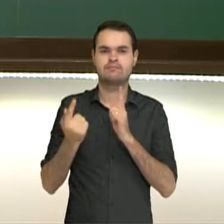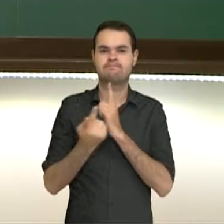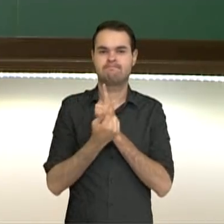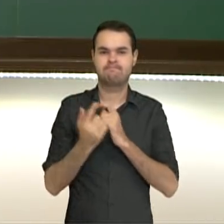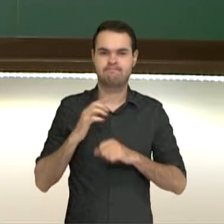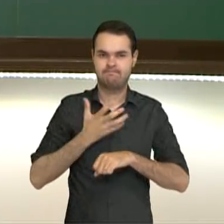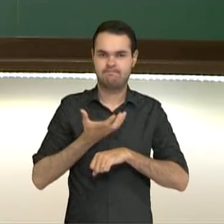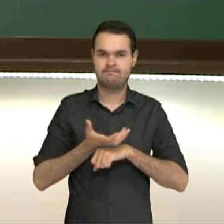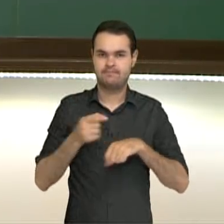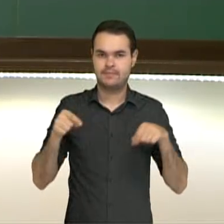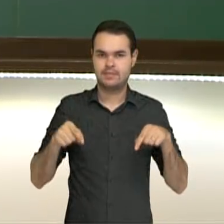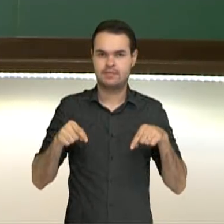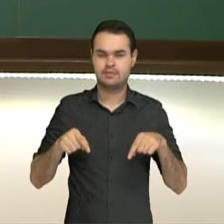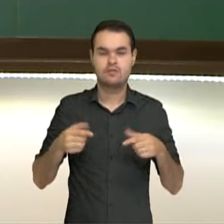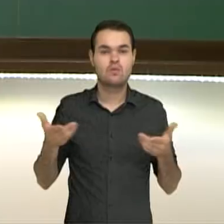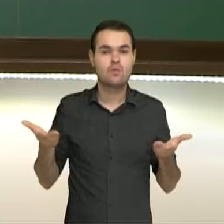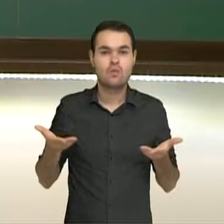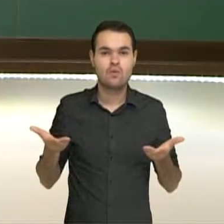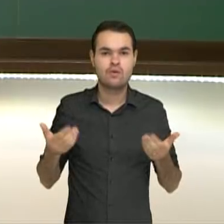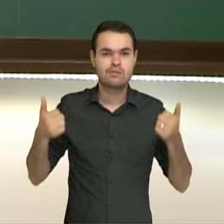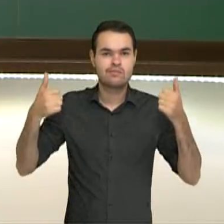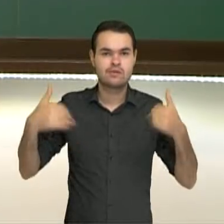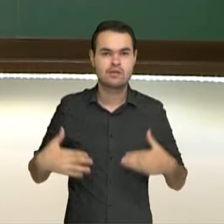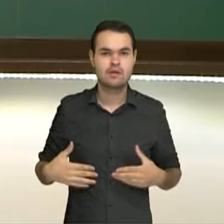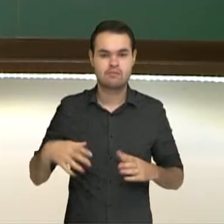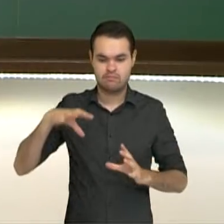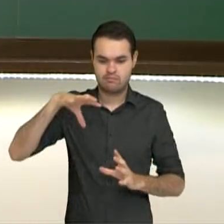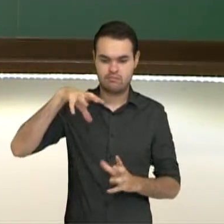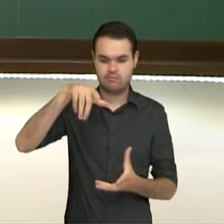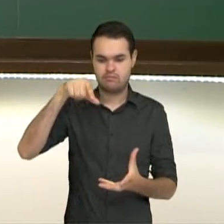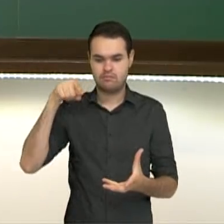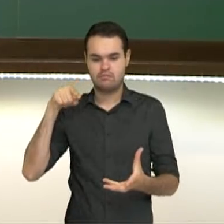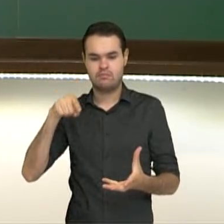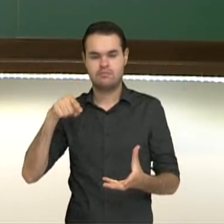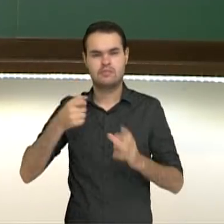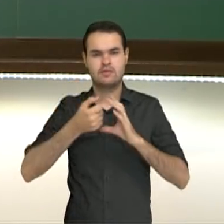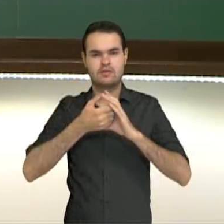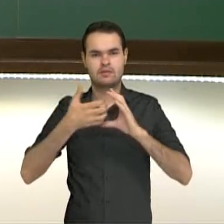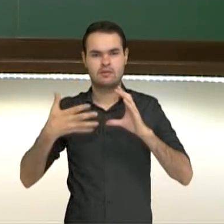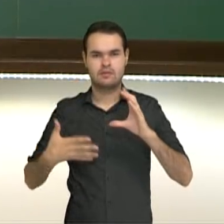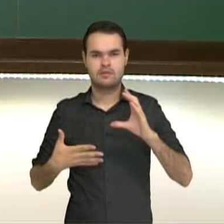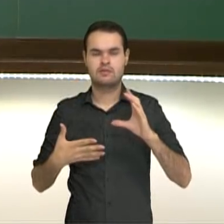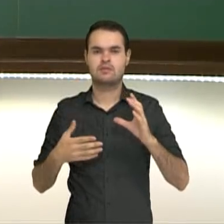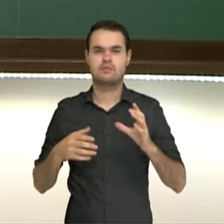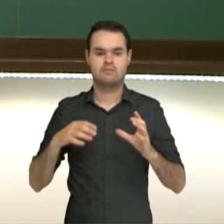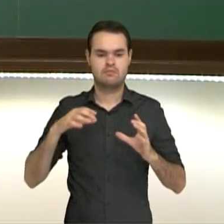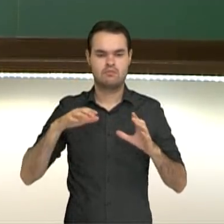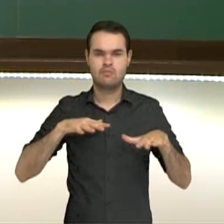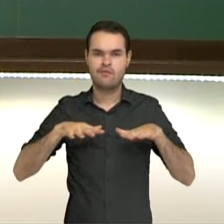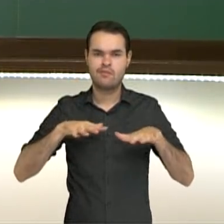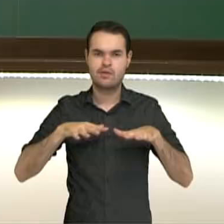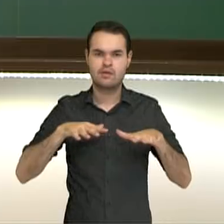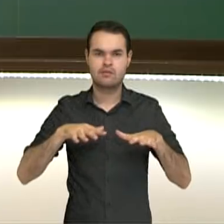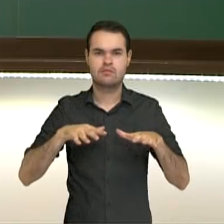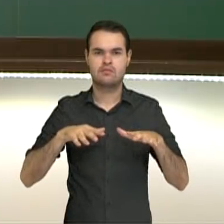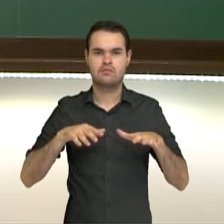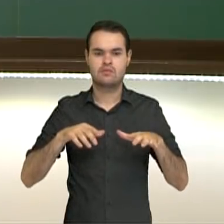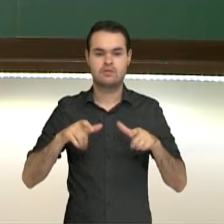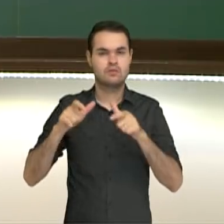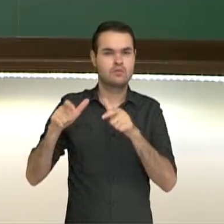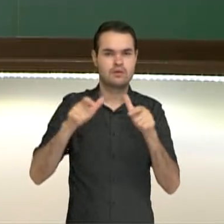e a gente vai falar sobre características do planeta Terra, lembrando da questão de movimentos e